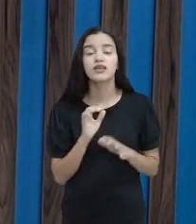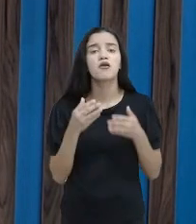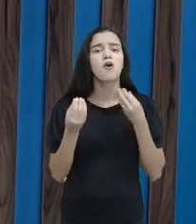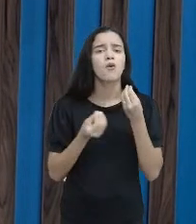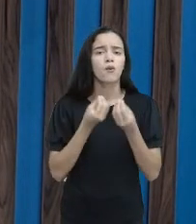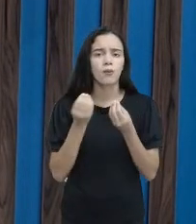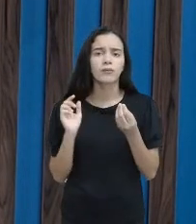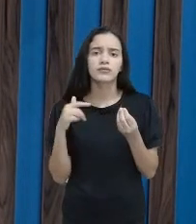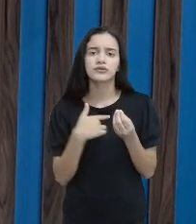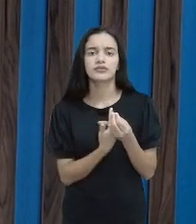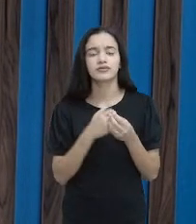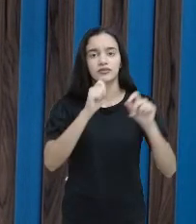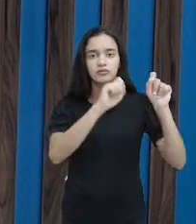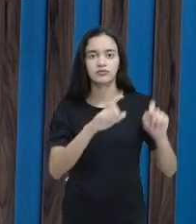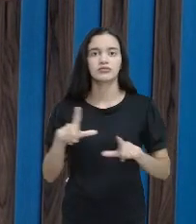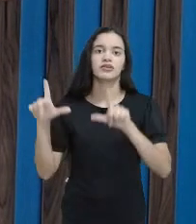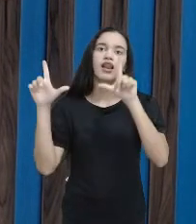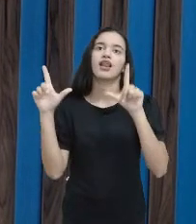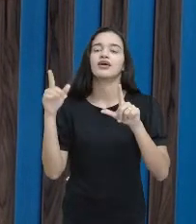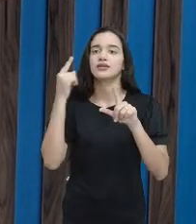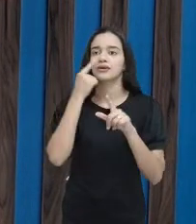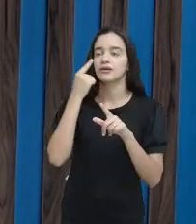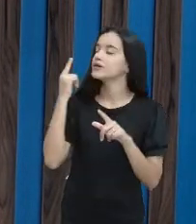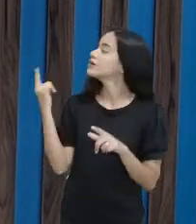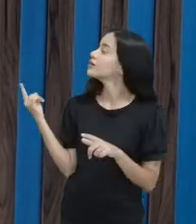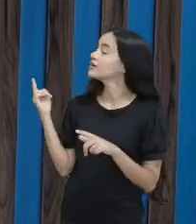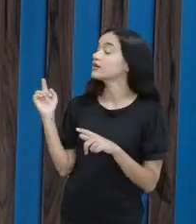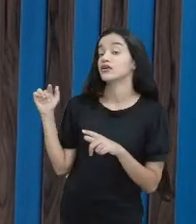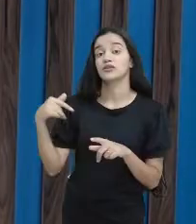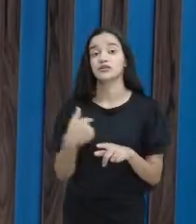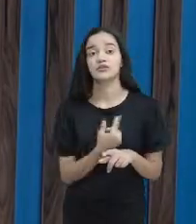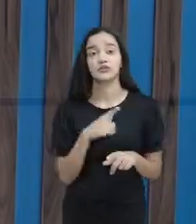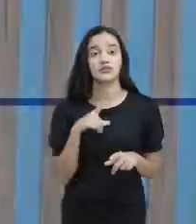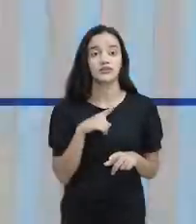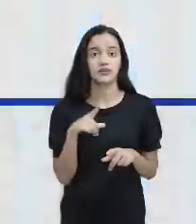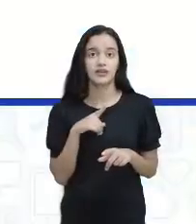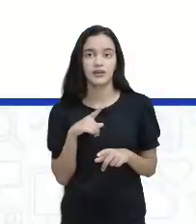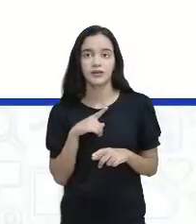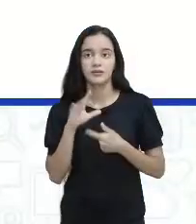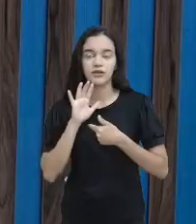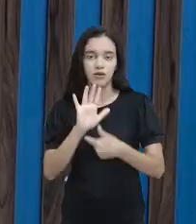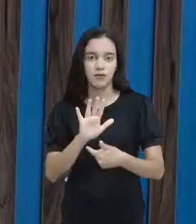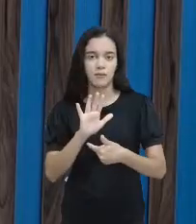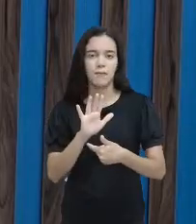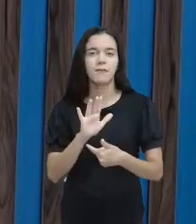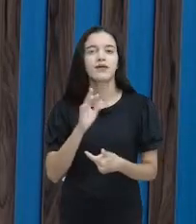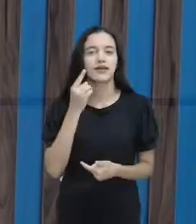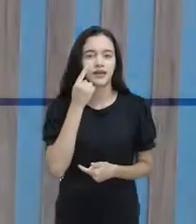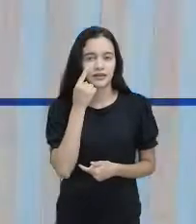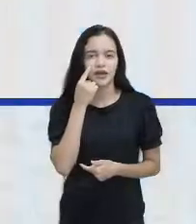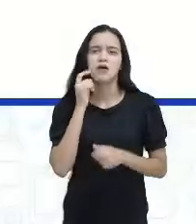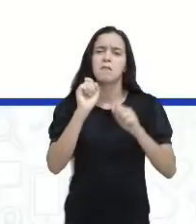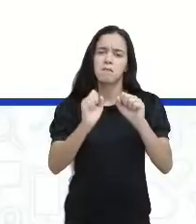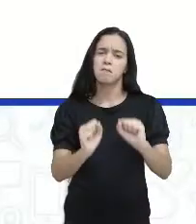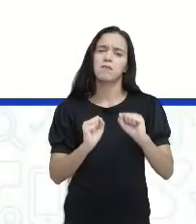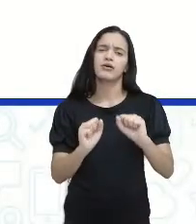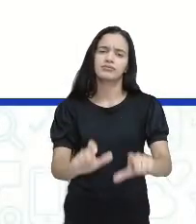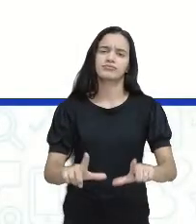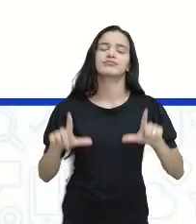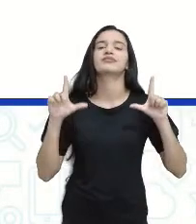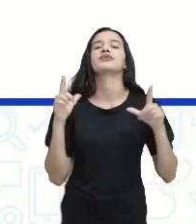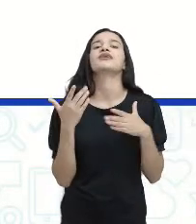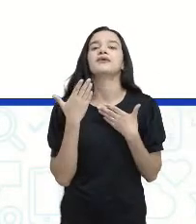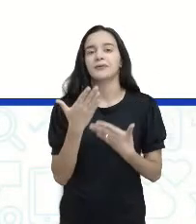vendo aí no slide, olha só, temos essa representação aqui, ó. Isso, Devinho. Pode jogar na tela, Devinho,